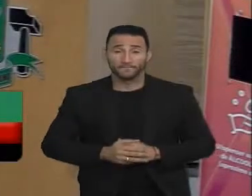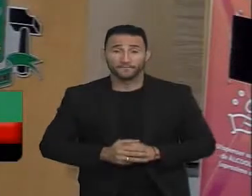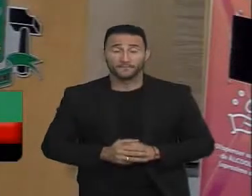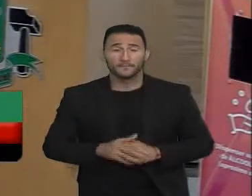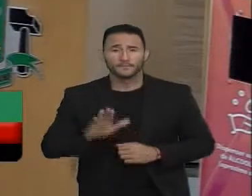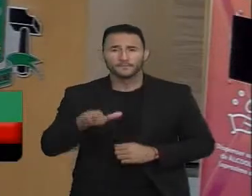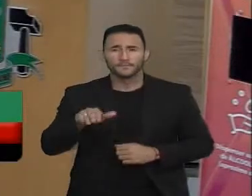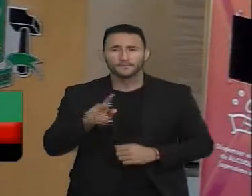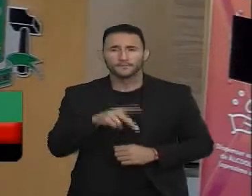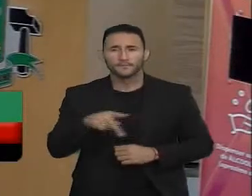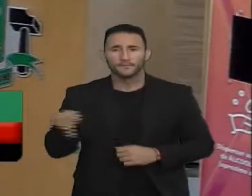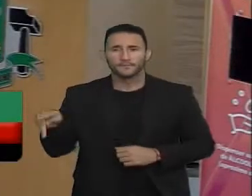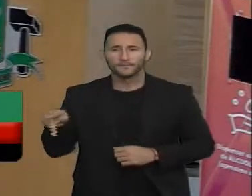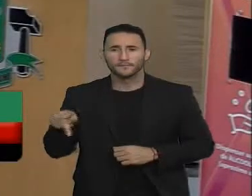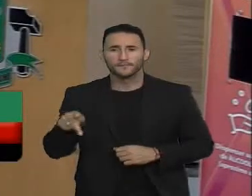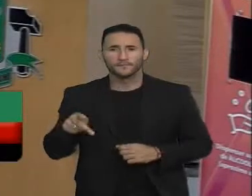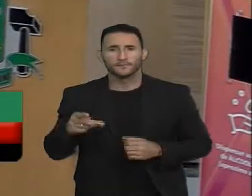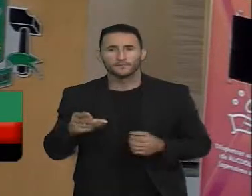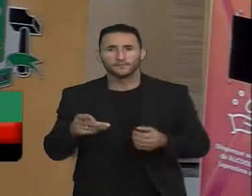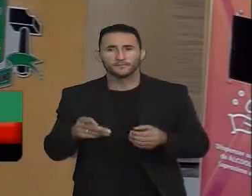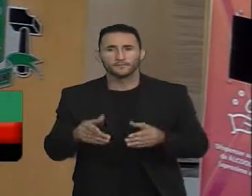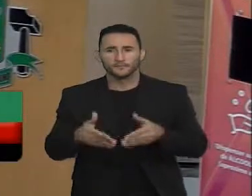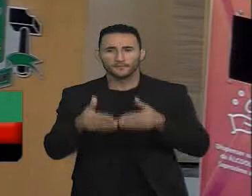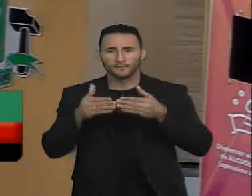Senhor presidente, questão de ordem.